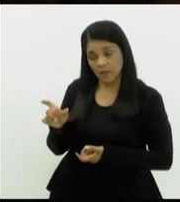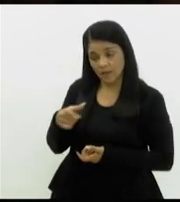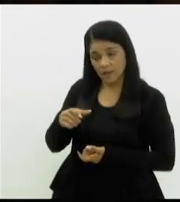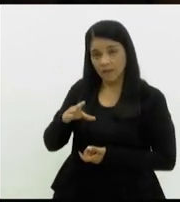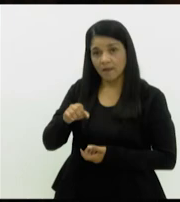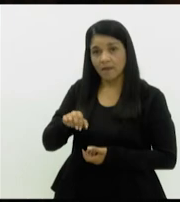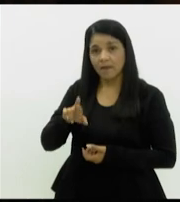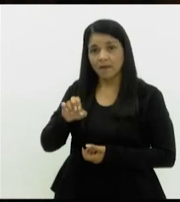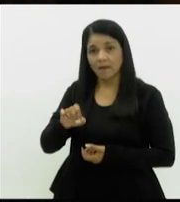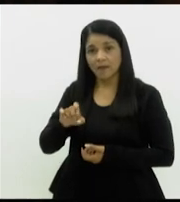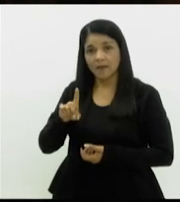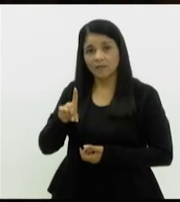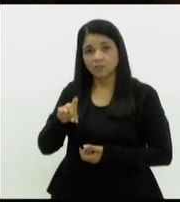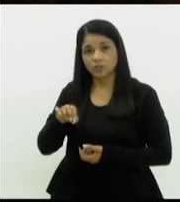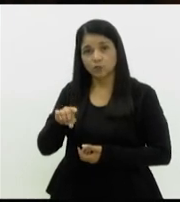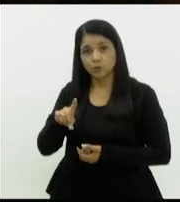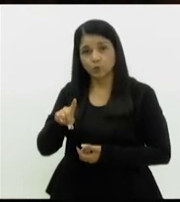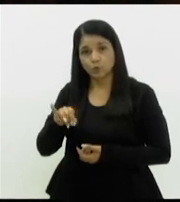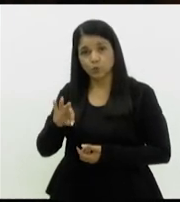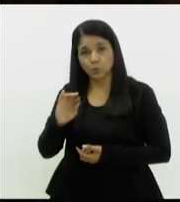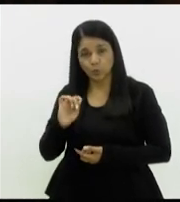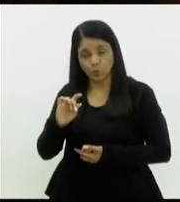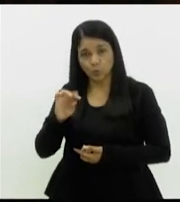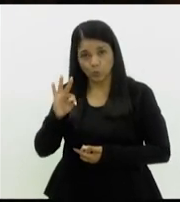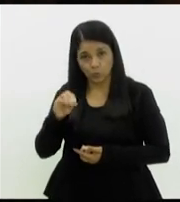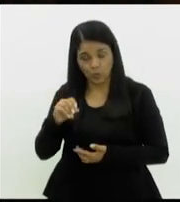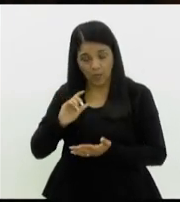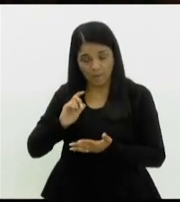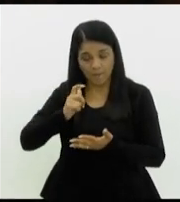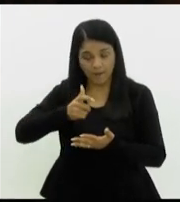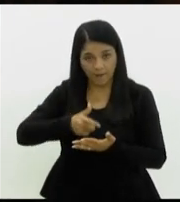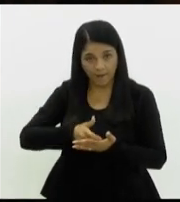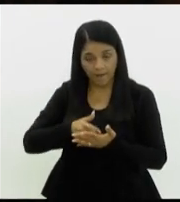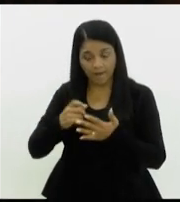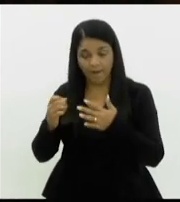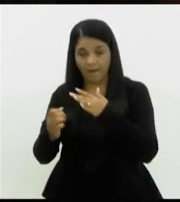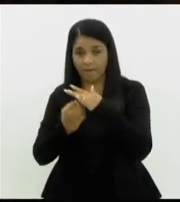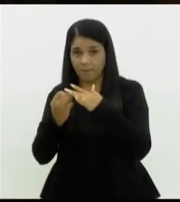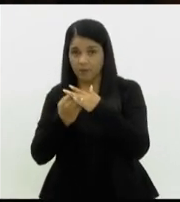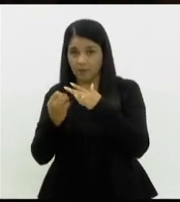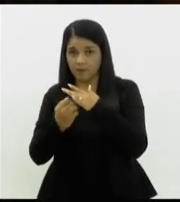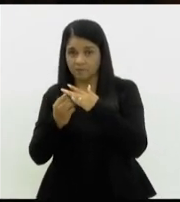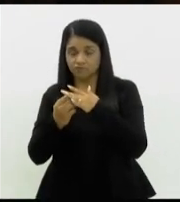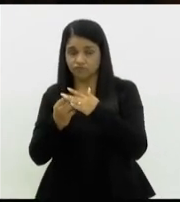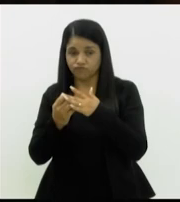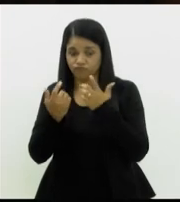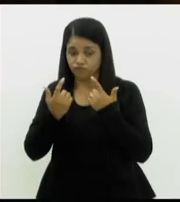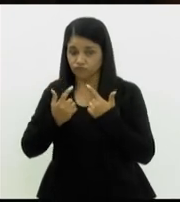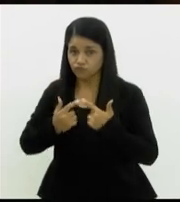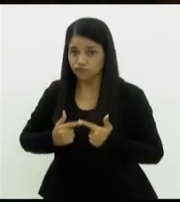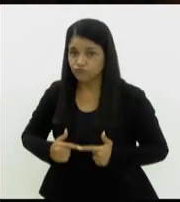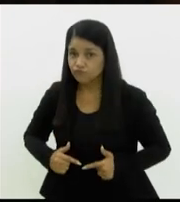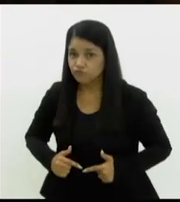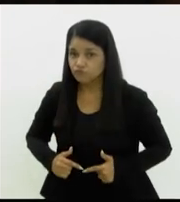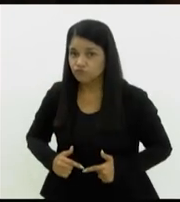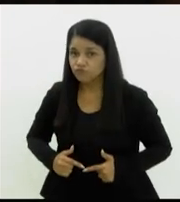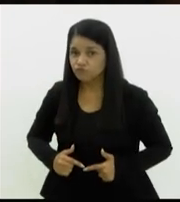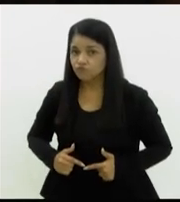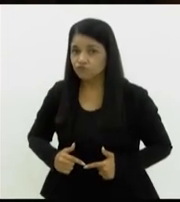pagar, a empresa possa se eximir, fazendo com que, na verdade,